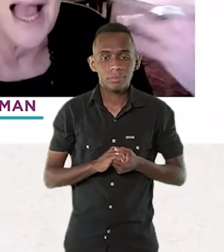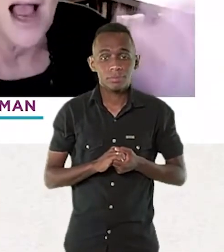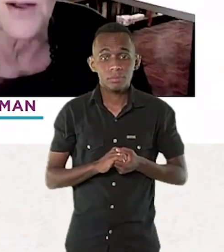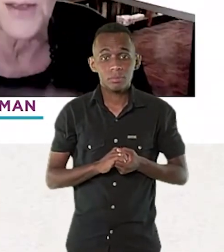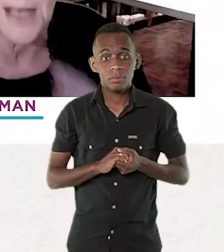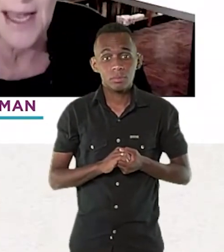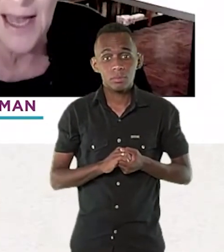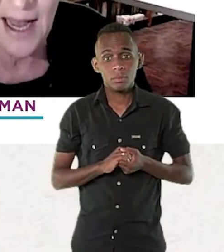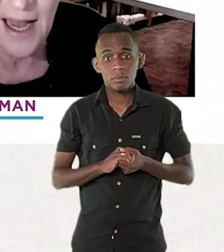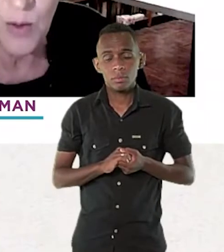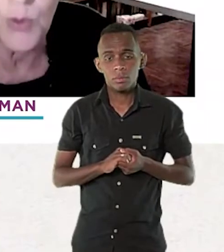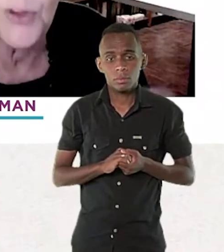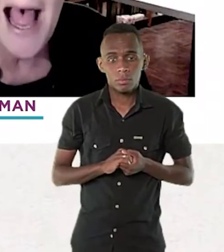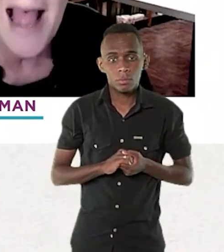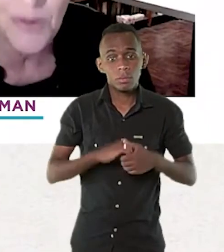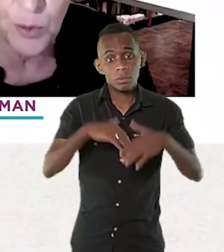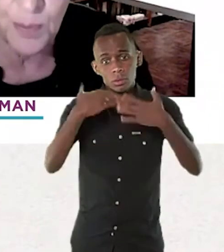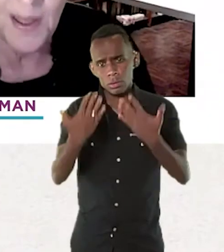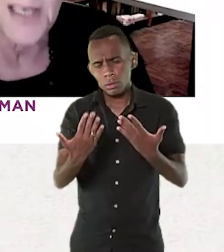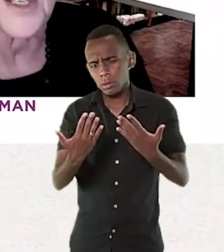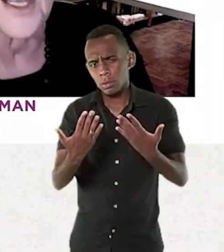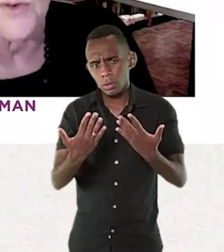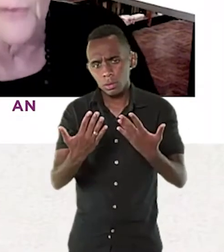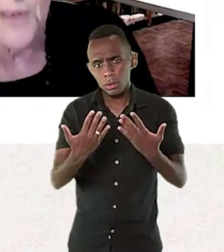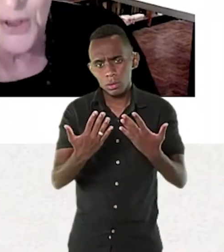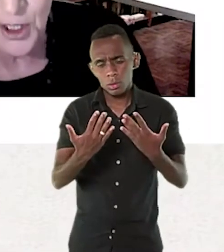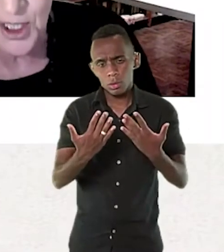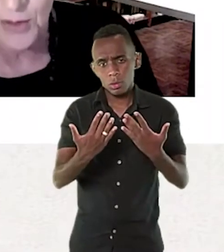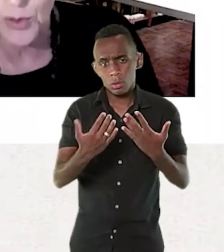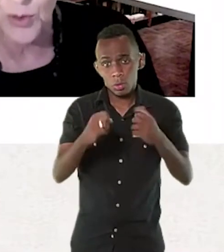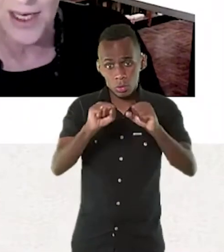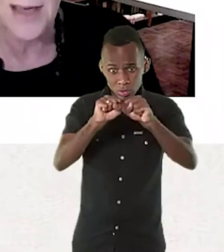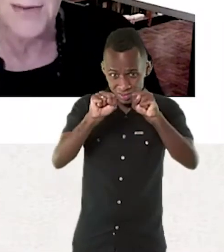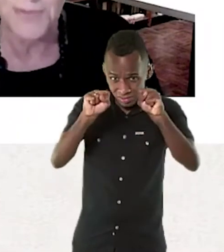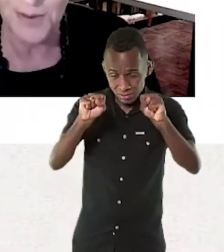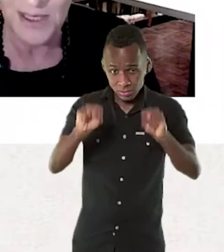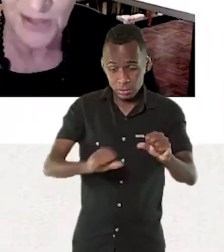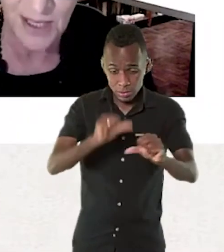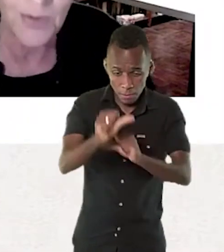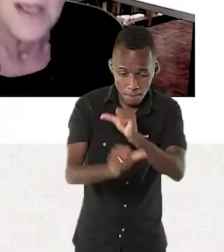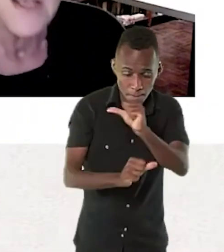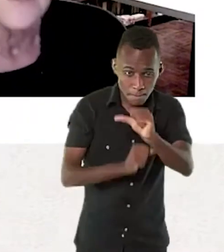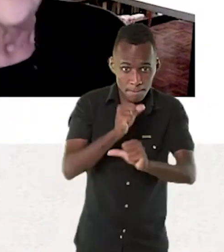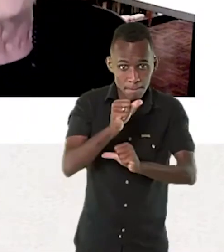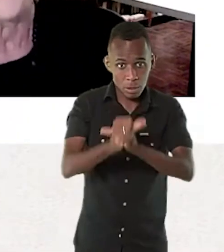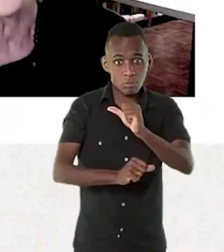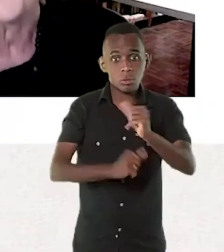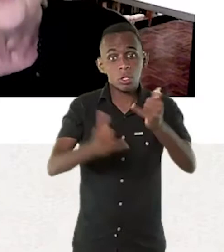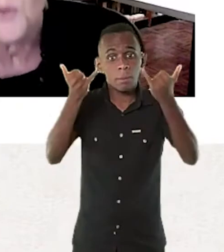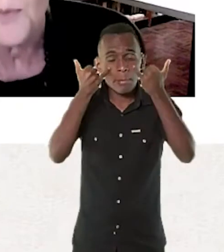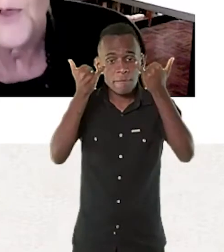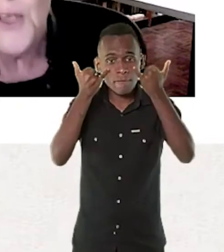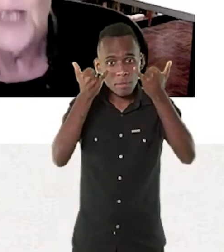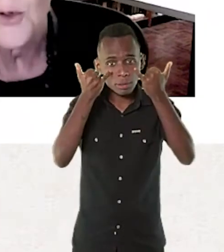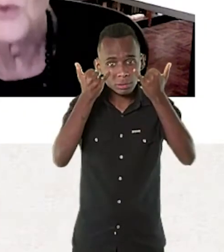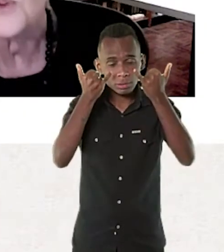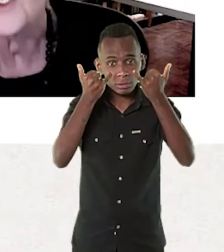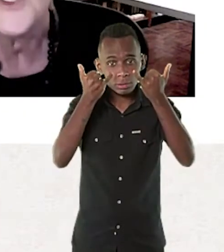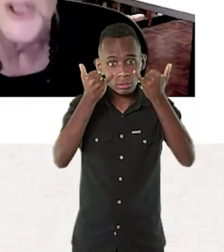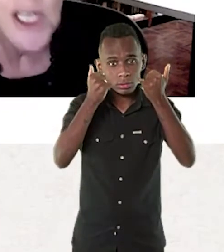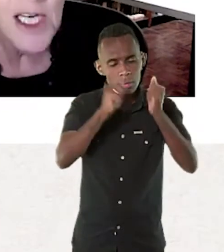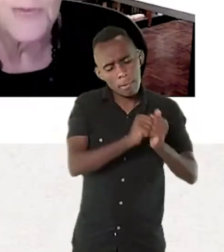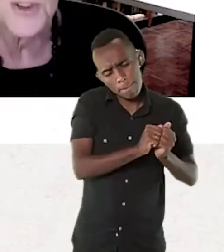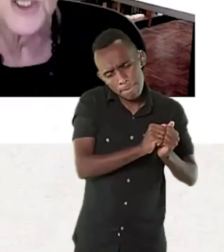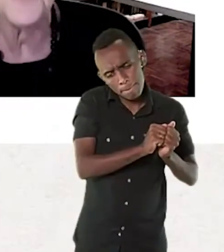o manancial, assim, o dado para ser convertido em informação passa por um